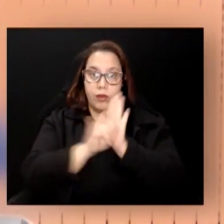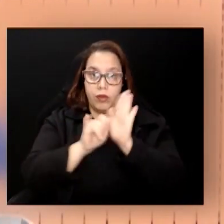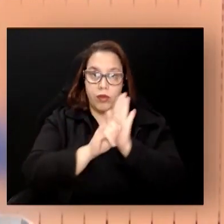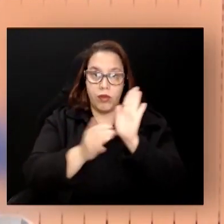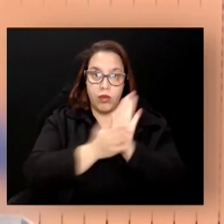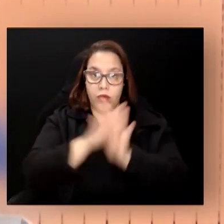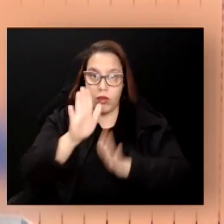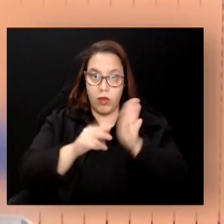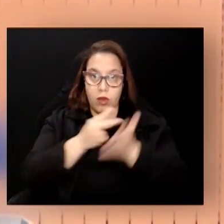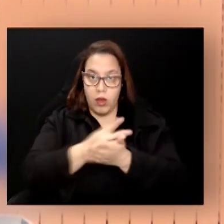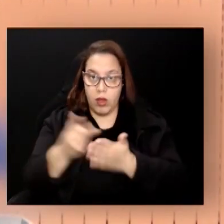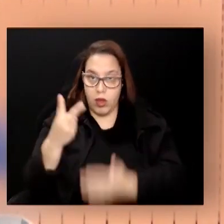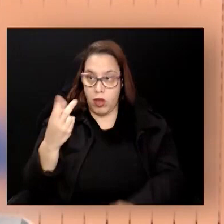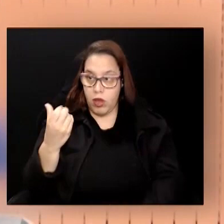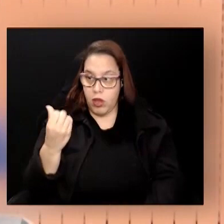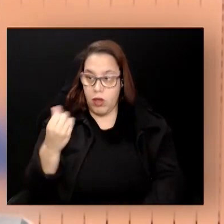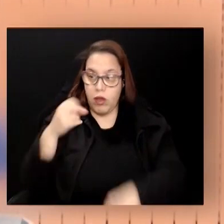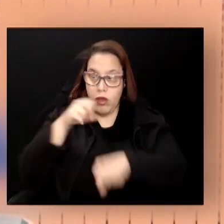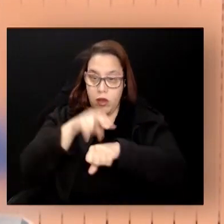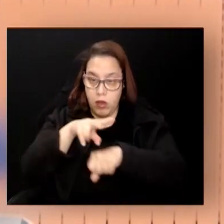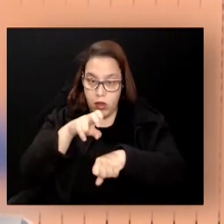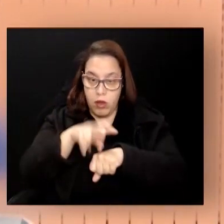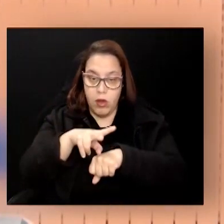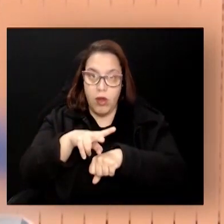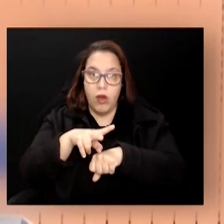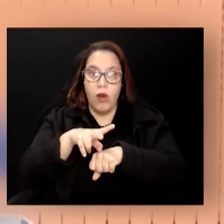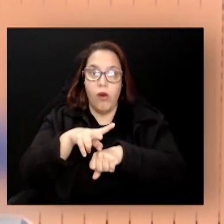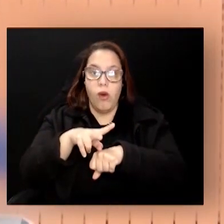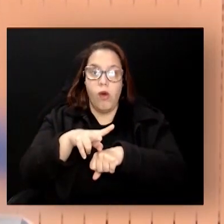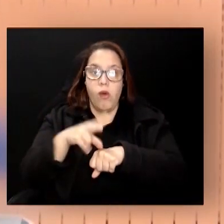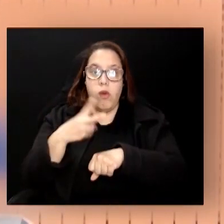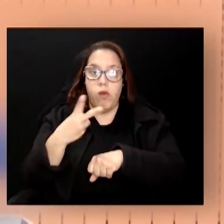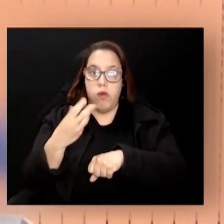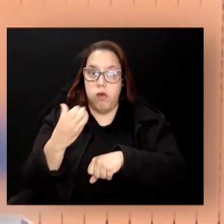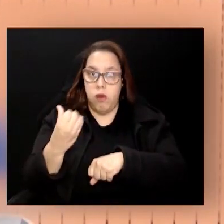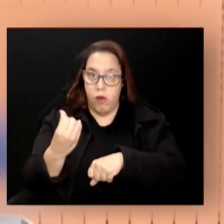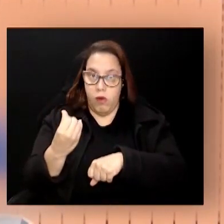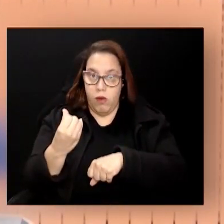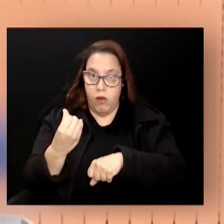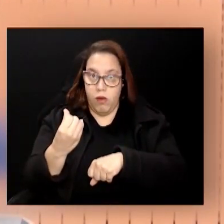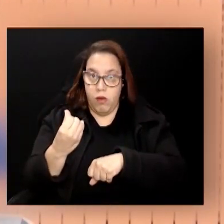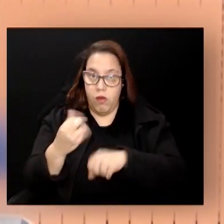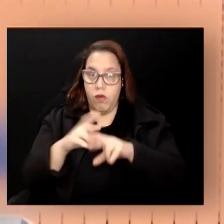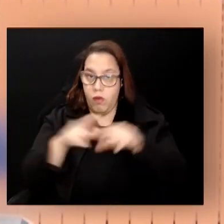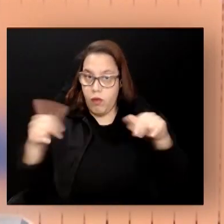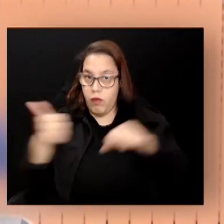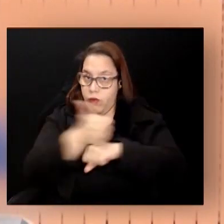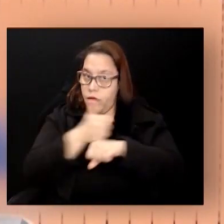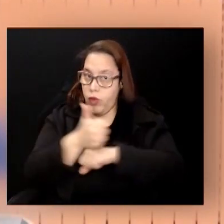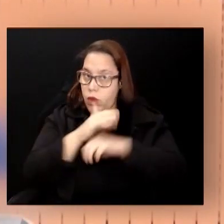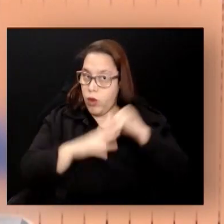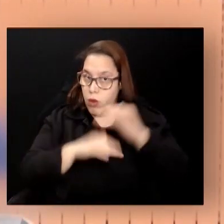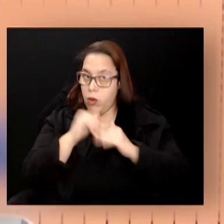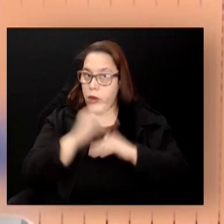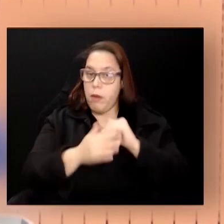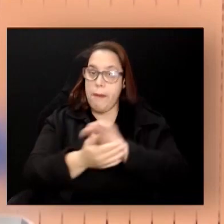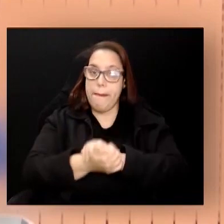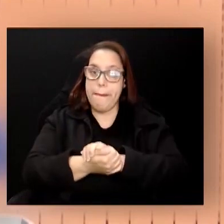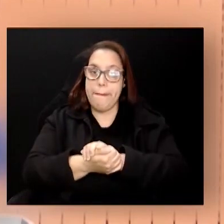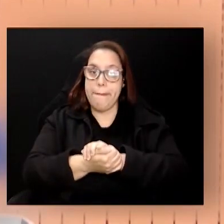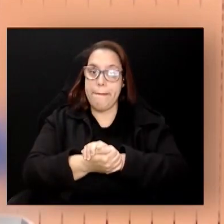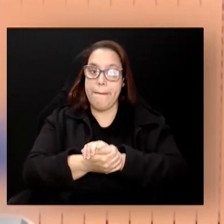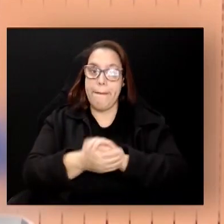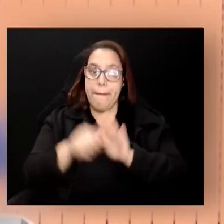26 vagas, correspondentes a 26 cargos distintos, né? E, conforme a tabela demonstra aqui,